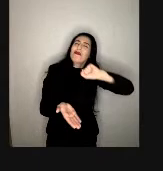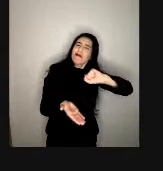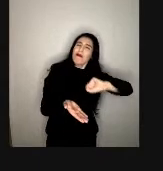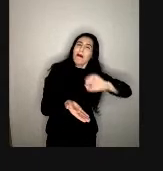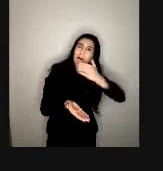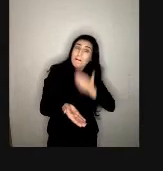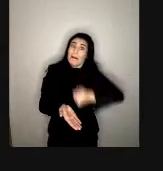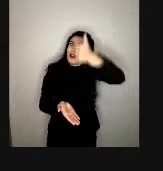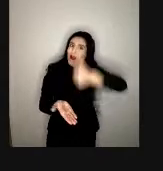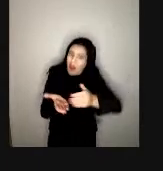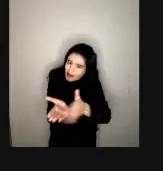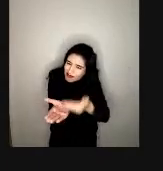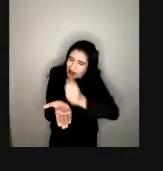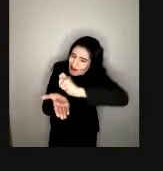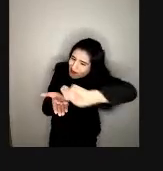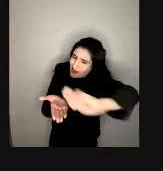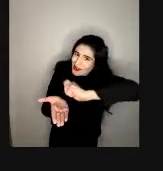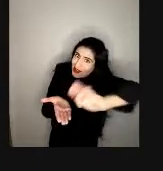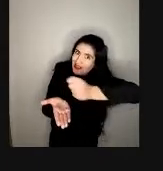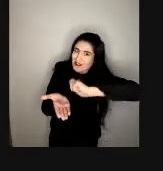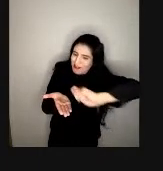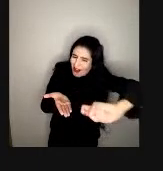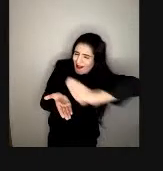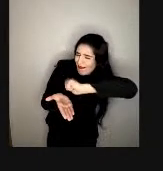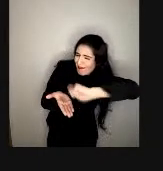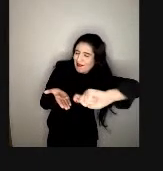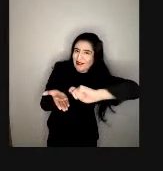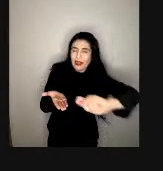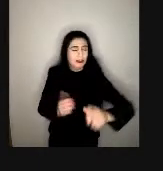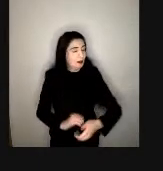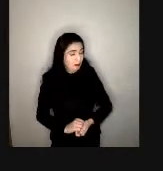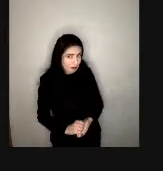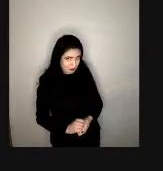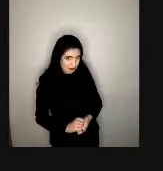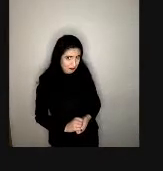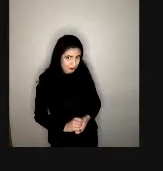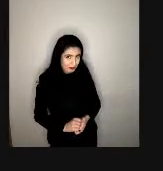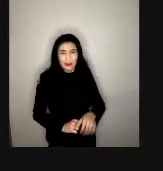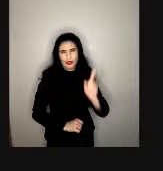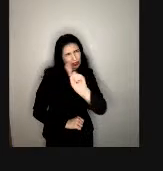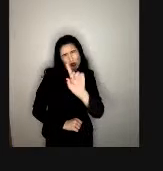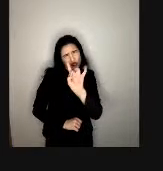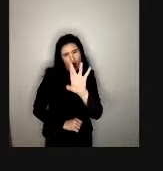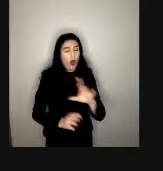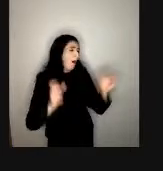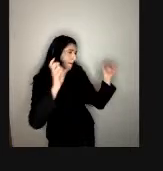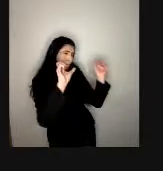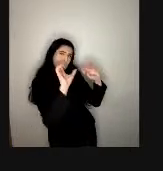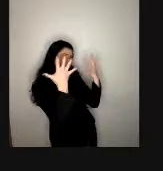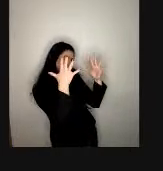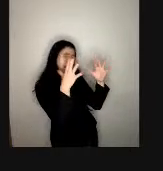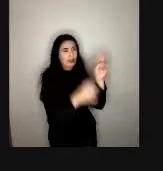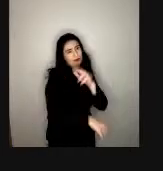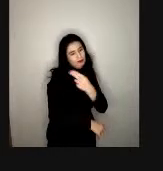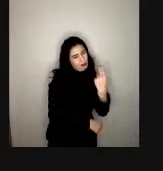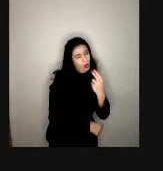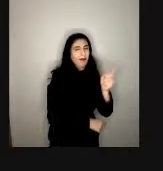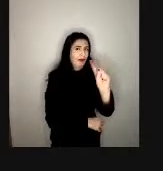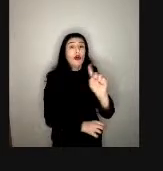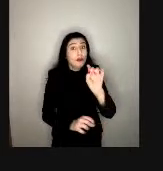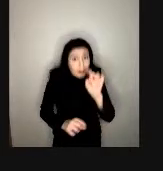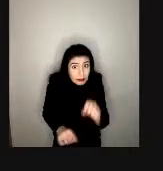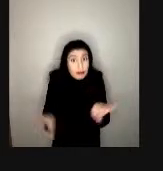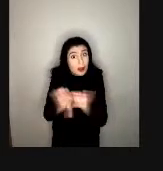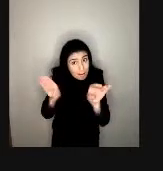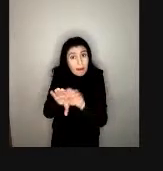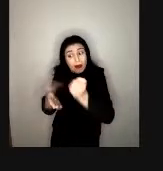elas não apenas deixavam ali um parabéns, tal, meu nome é tal, elas deixavam, às vezes, 2 páginas com